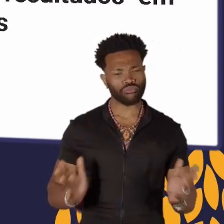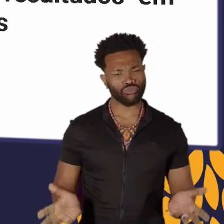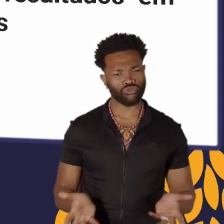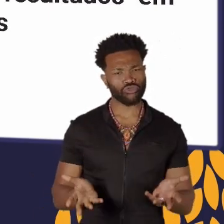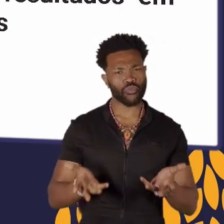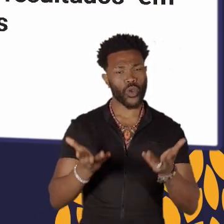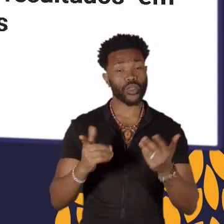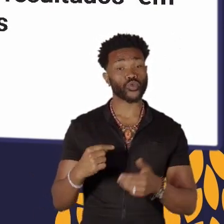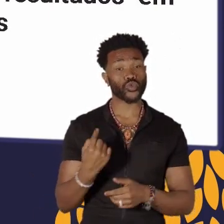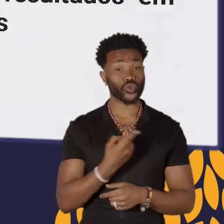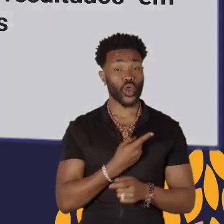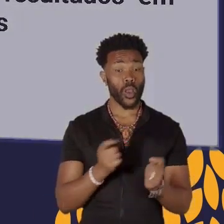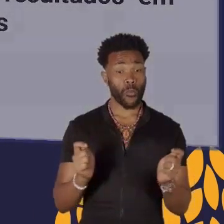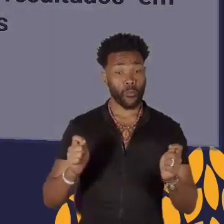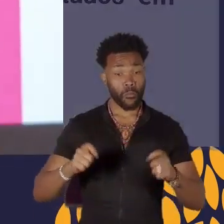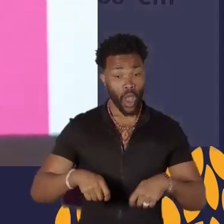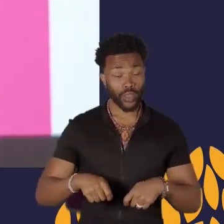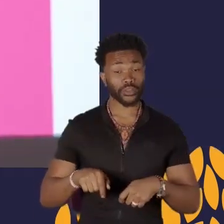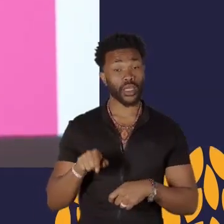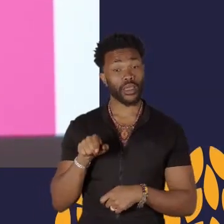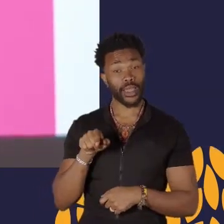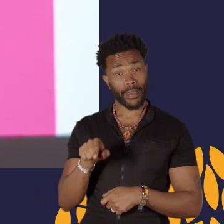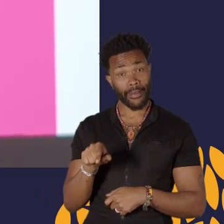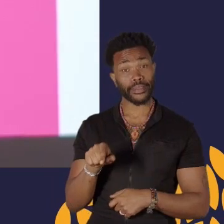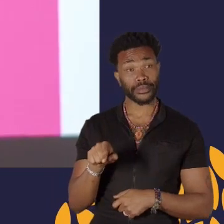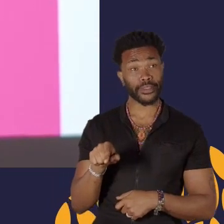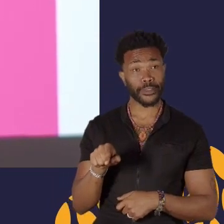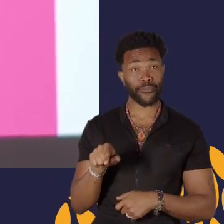estimulados para que a gente possa sair desse número, ou